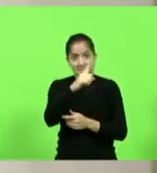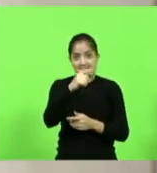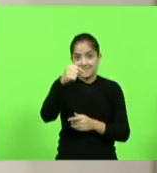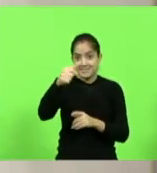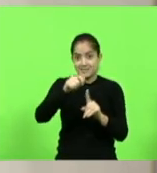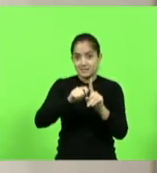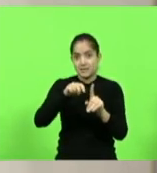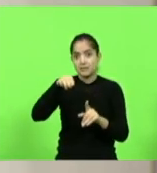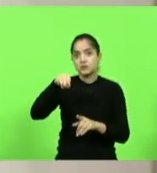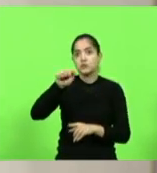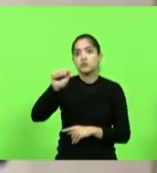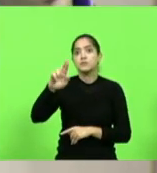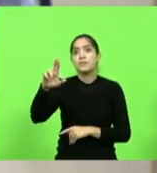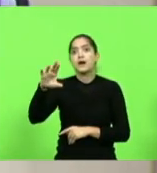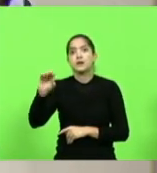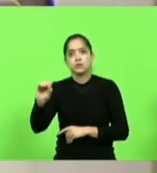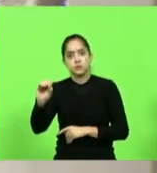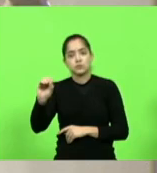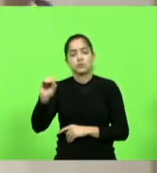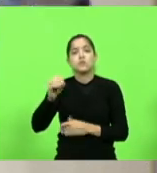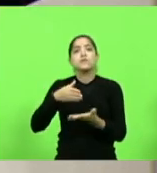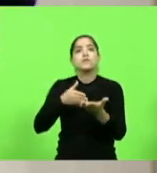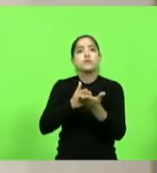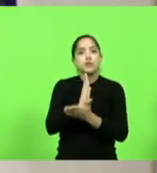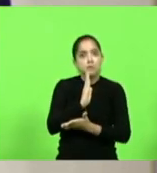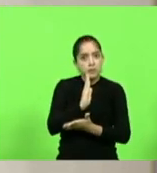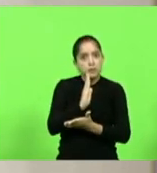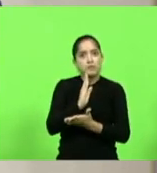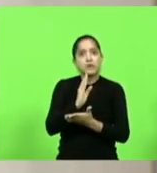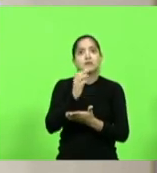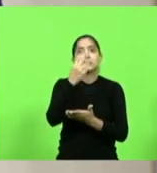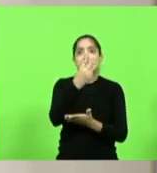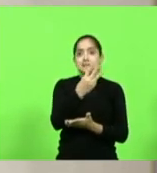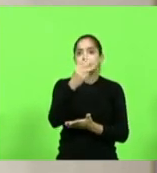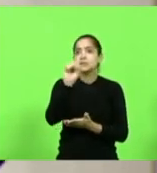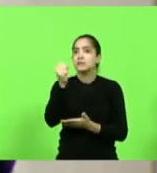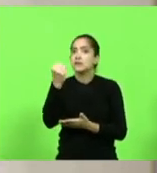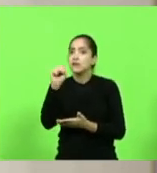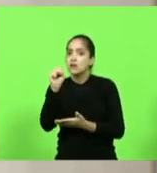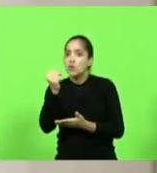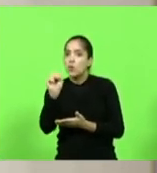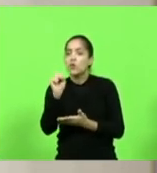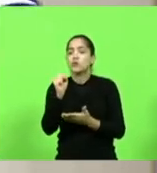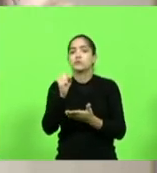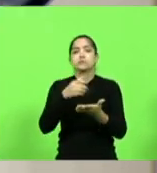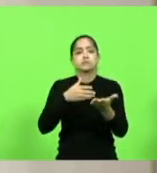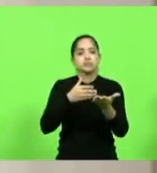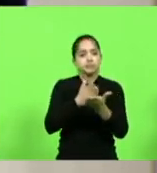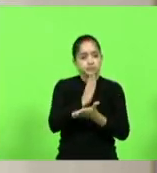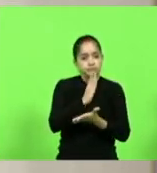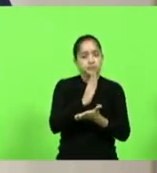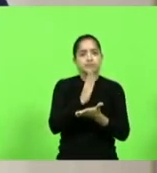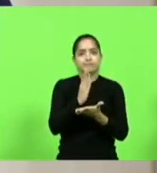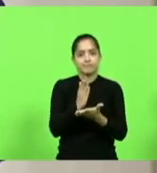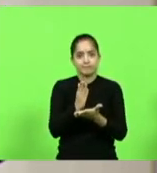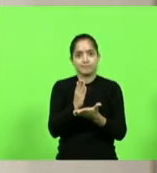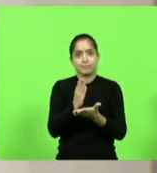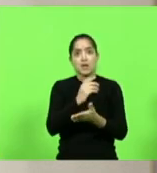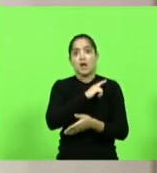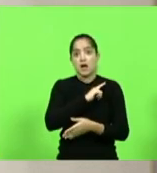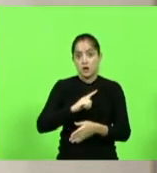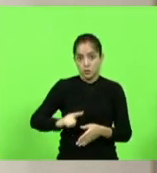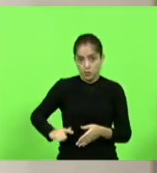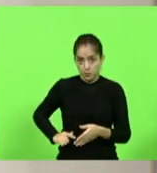março. Foi aprovado por 38 dos 40 deputados. A governadora